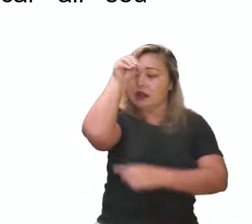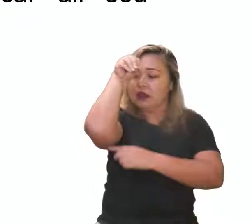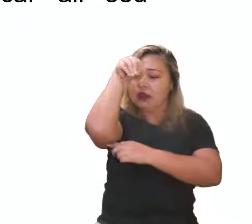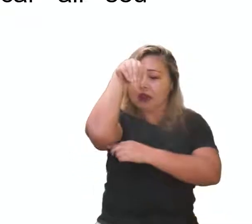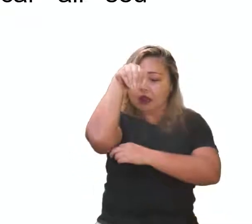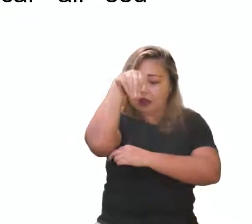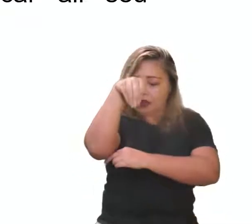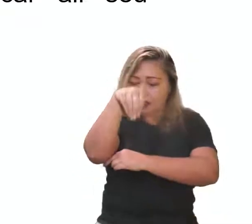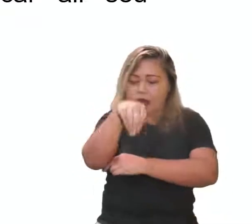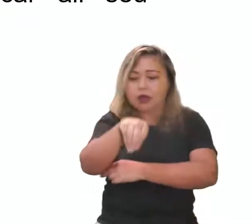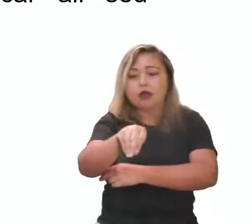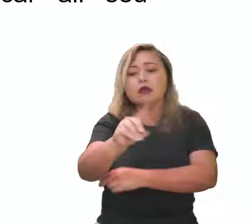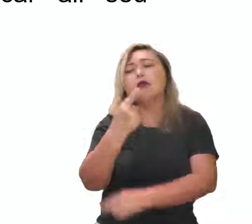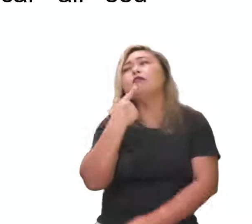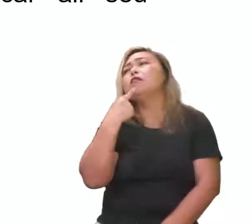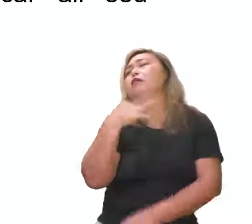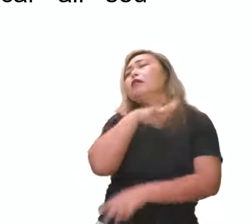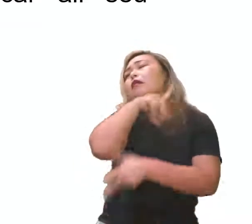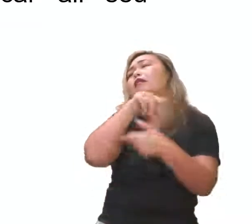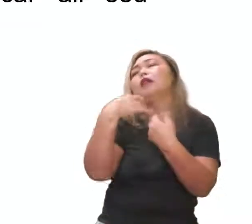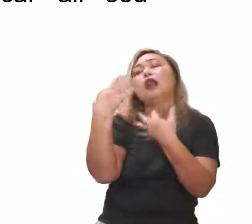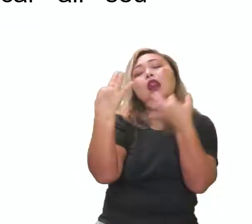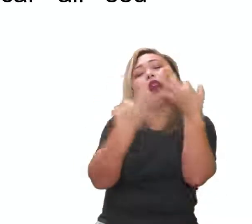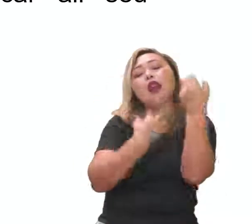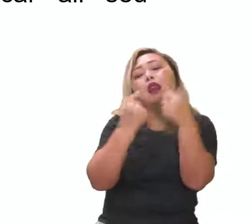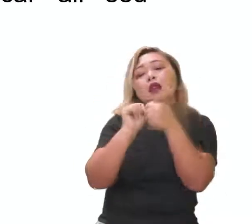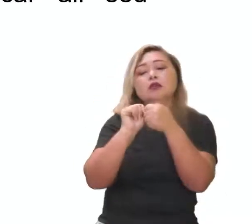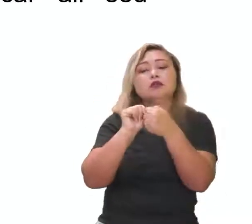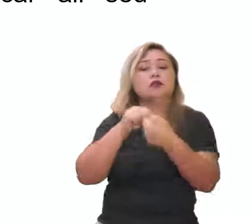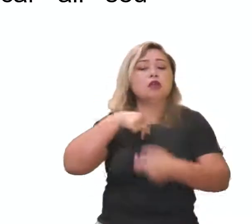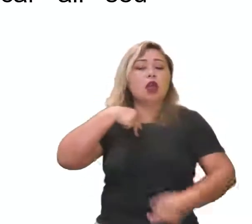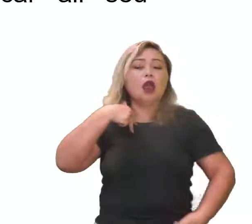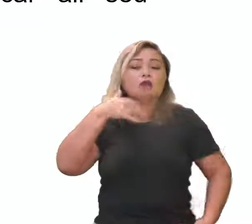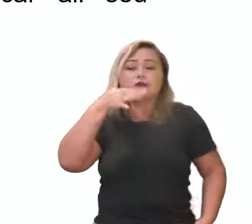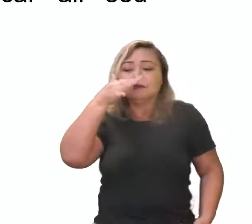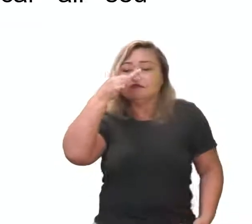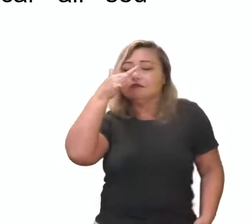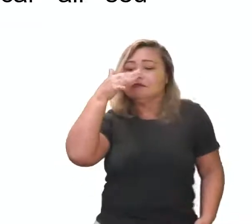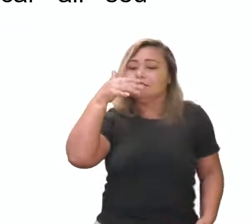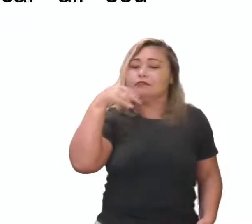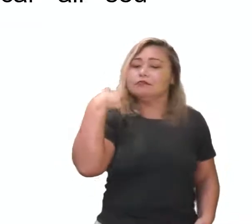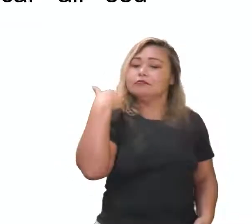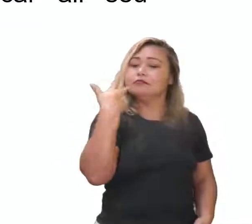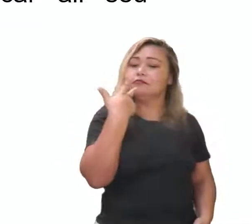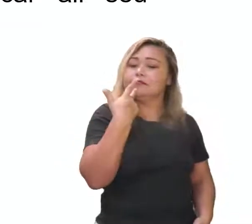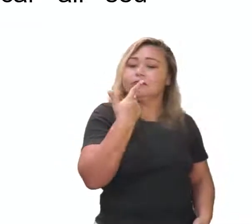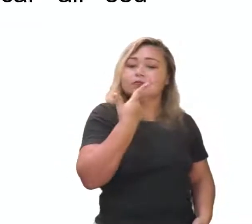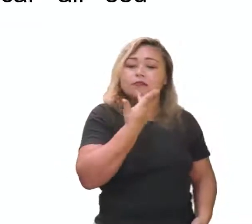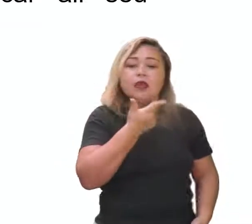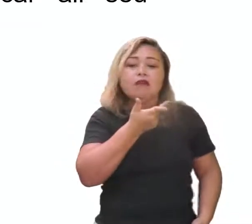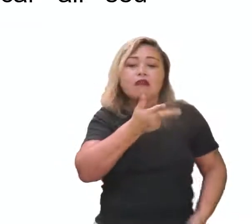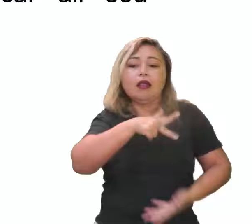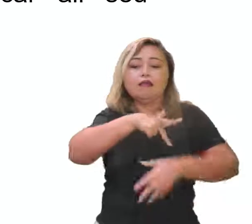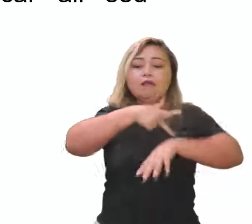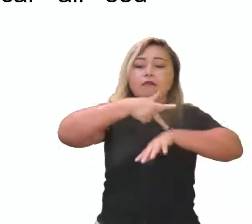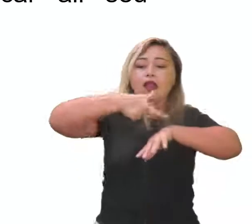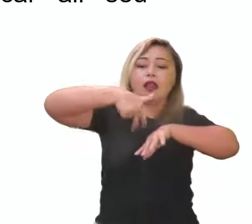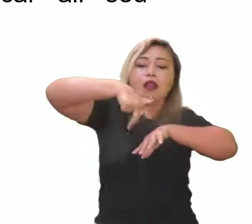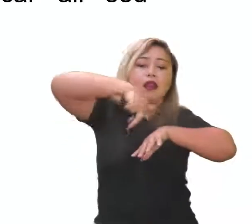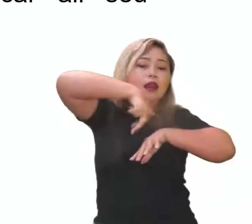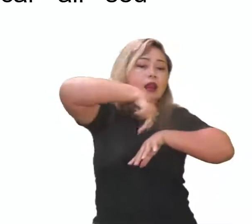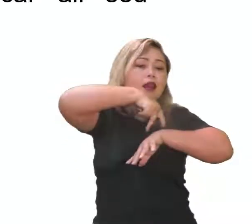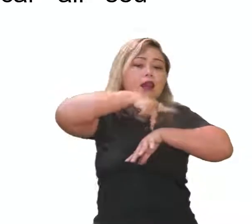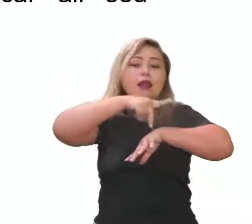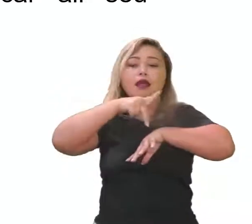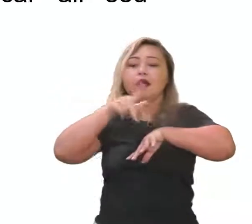eu acho esse animal a coisa mais linda. Ele é um animal muito elegante, né? Quando a gente fala em balé, né, parece